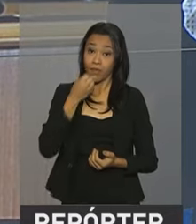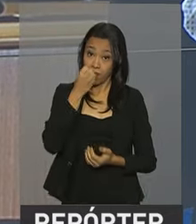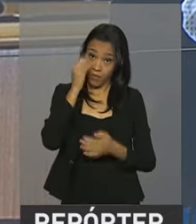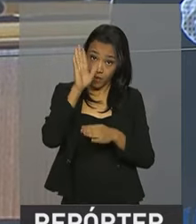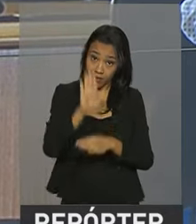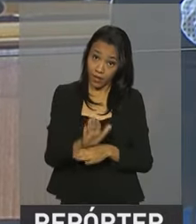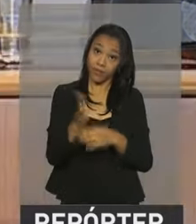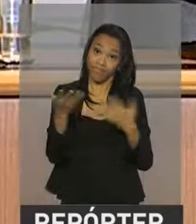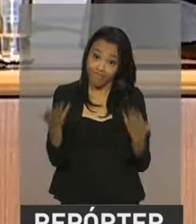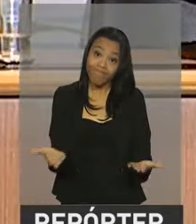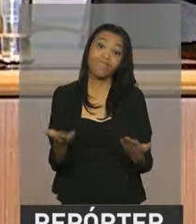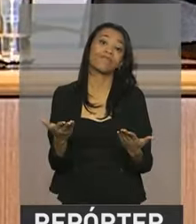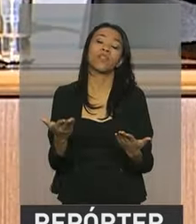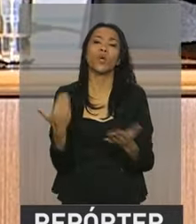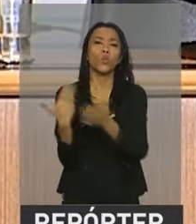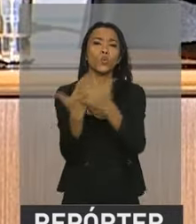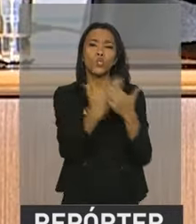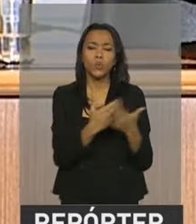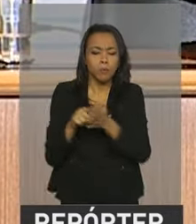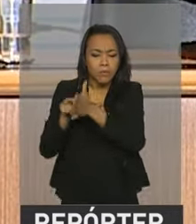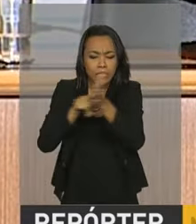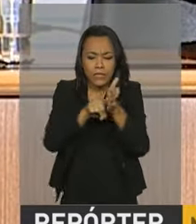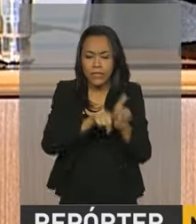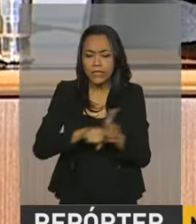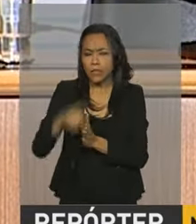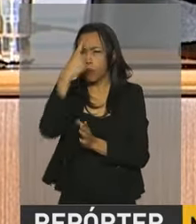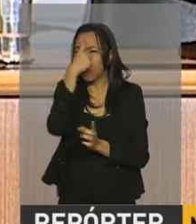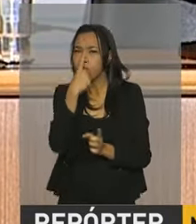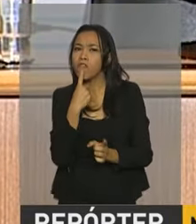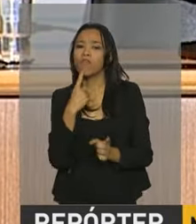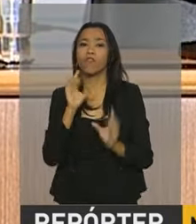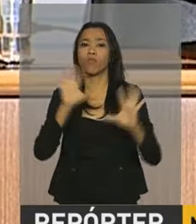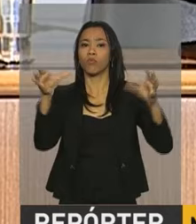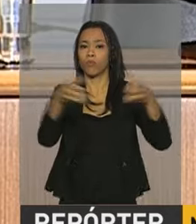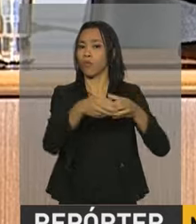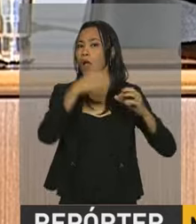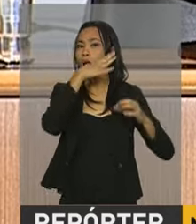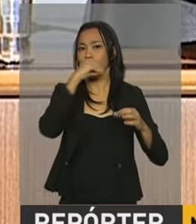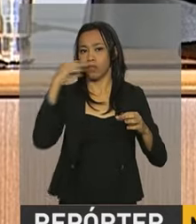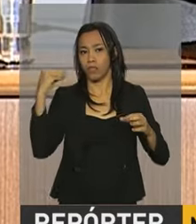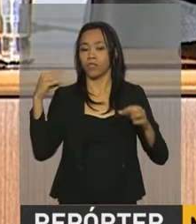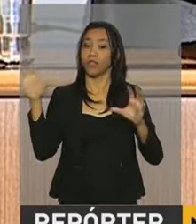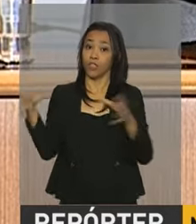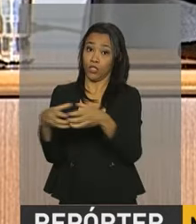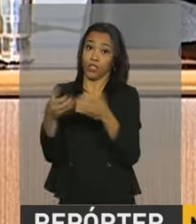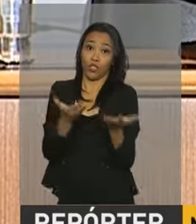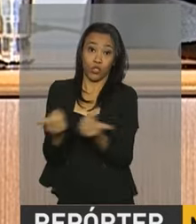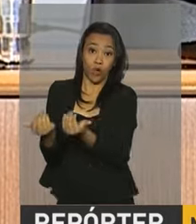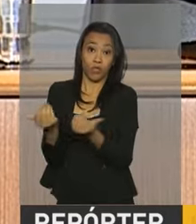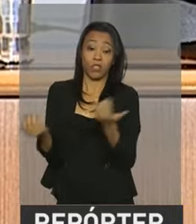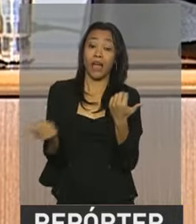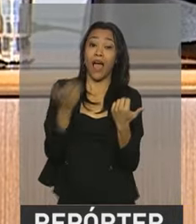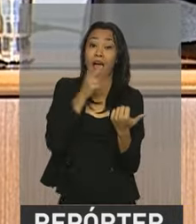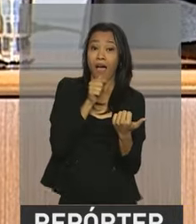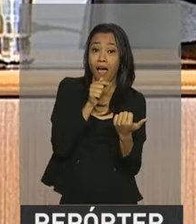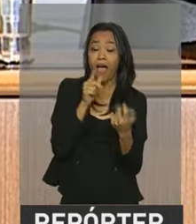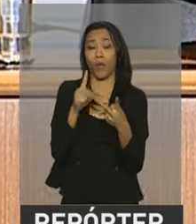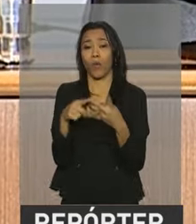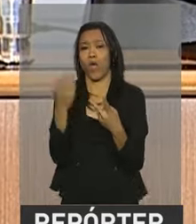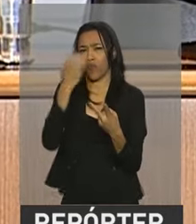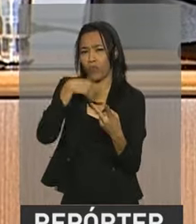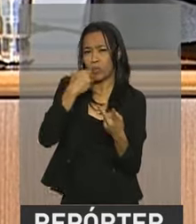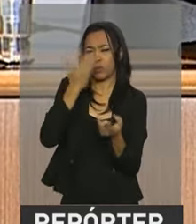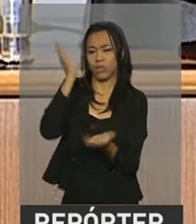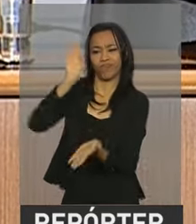Daniele Pois é o estudo que traçou o perfil alimentar do Adolescente mostrou que os jovens estão trocando a água e as frutas pelo